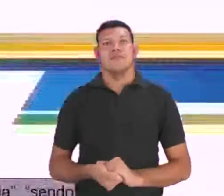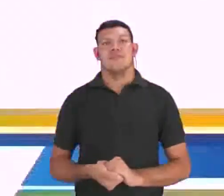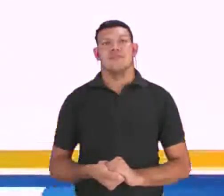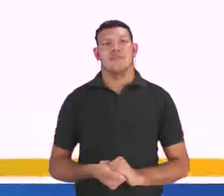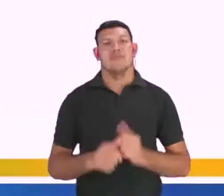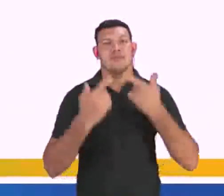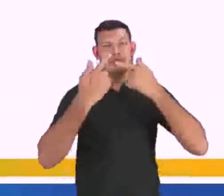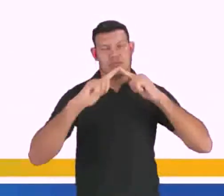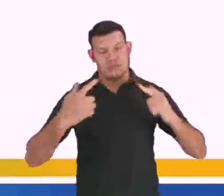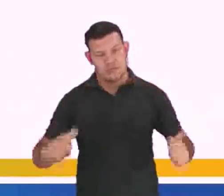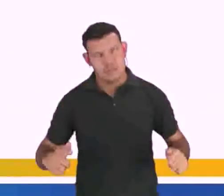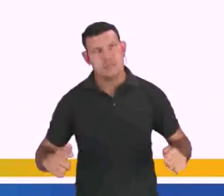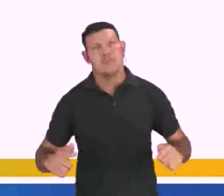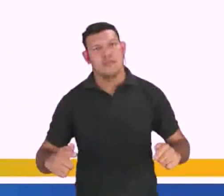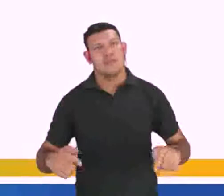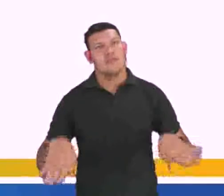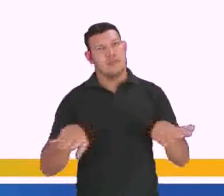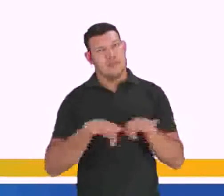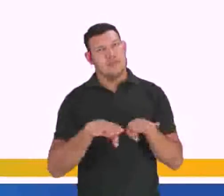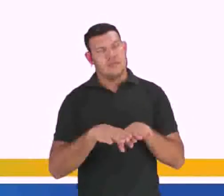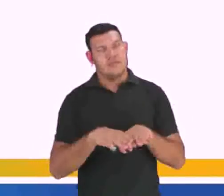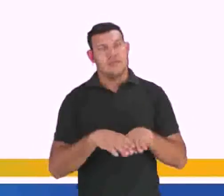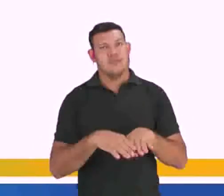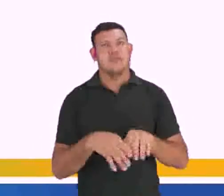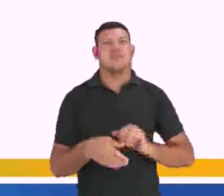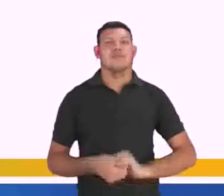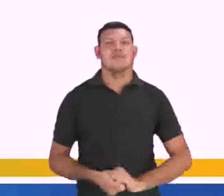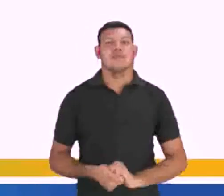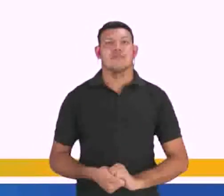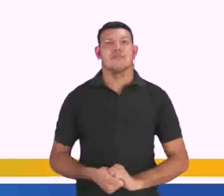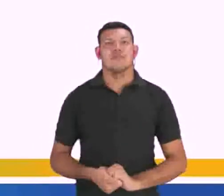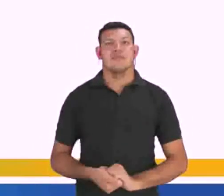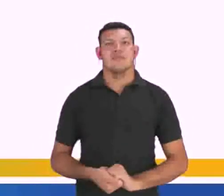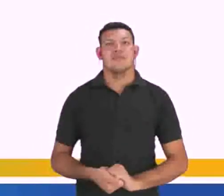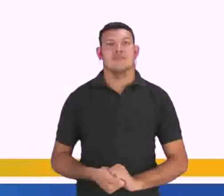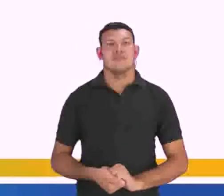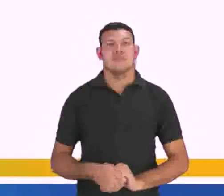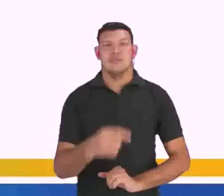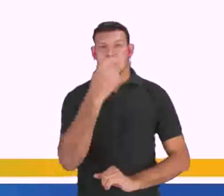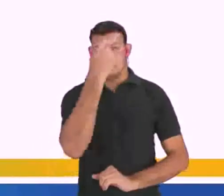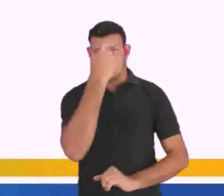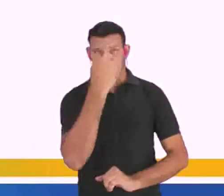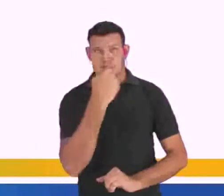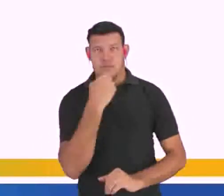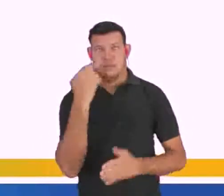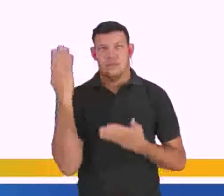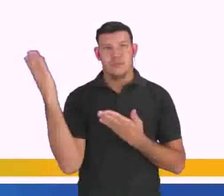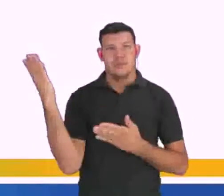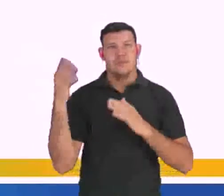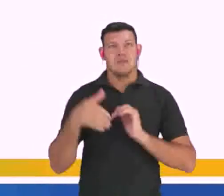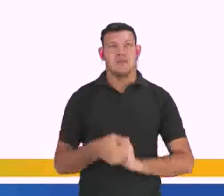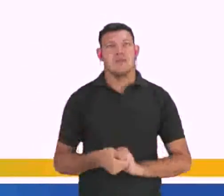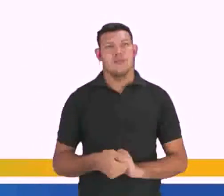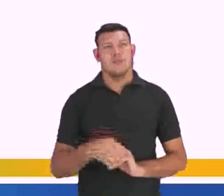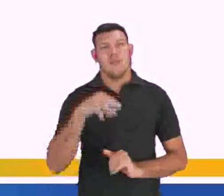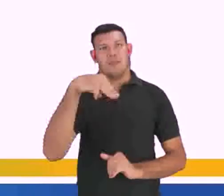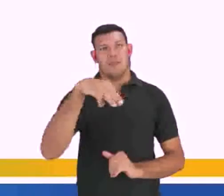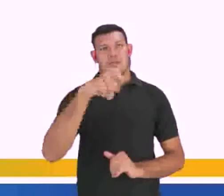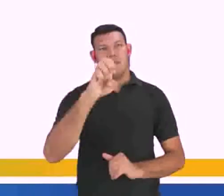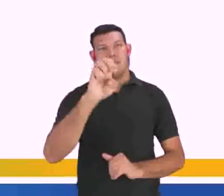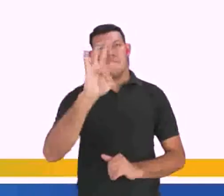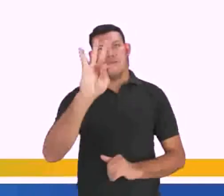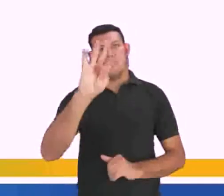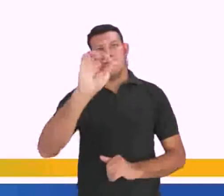Dicionário, a própria gramática, etc., em alguns momentos. Aqui nessa imagem temos metalinguagem.